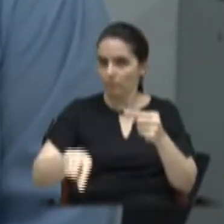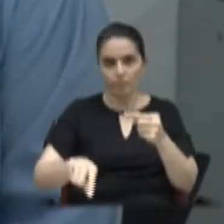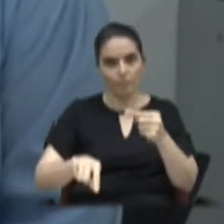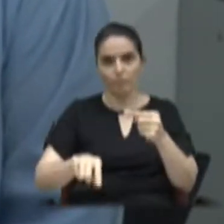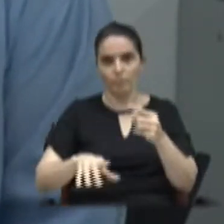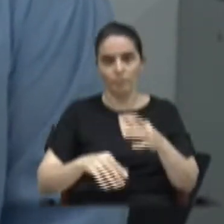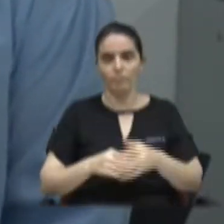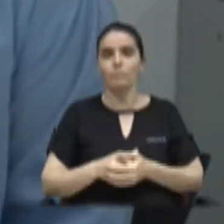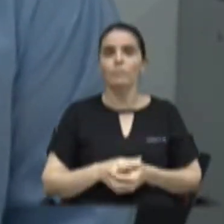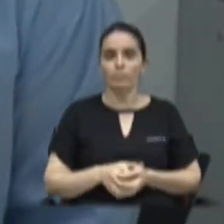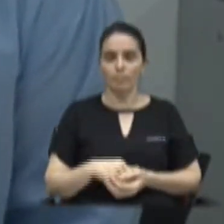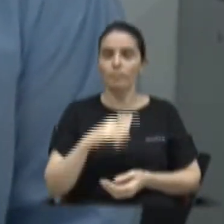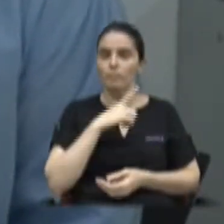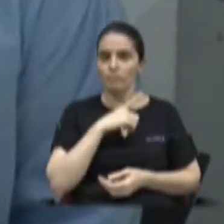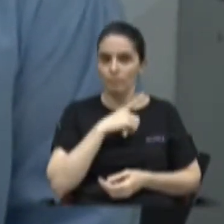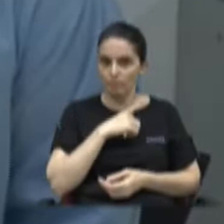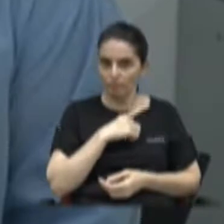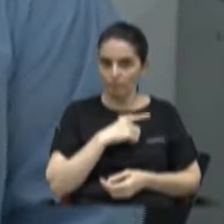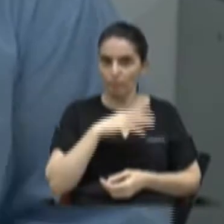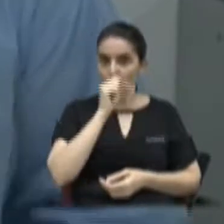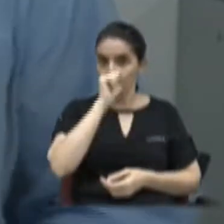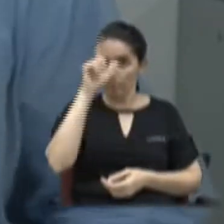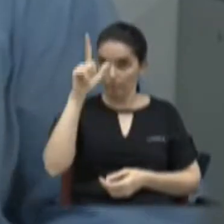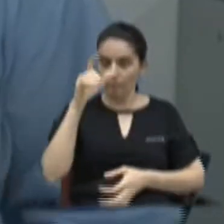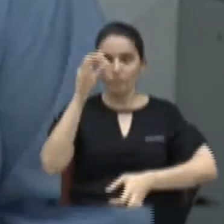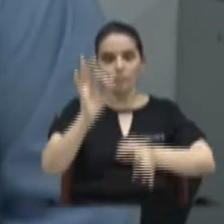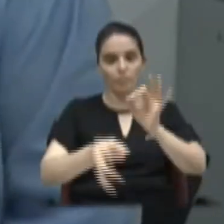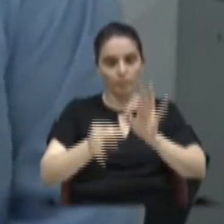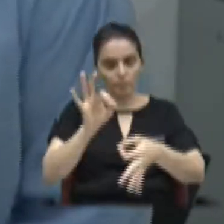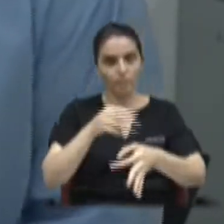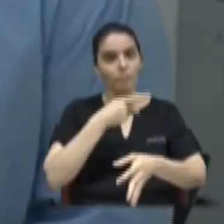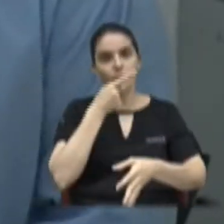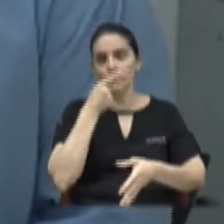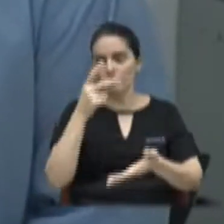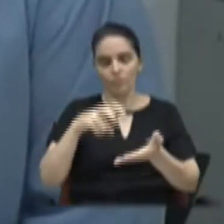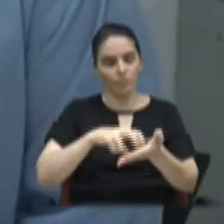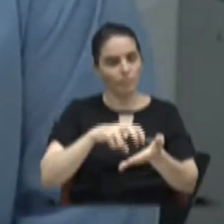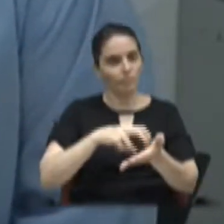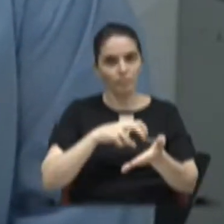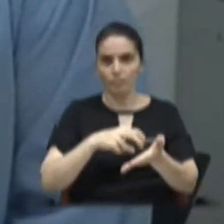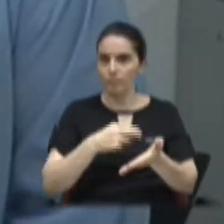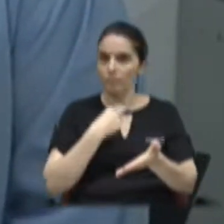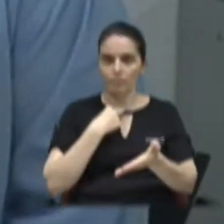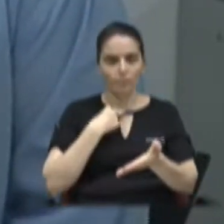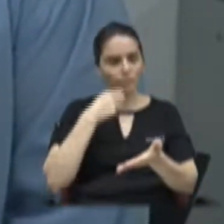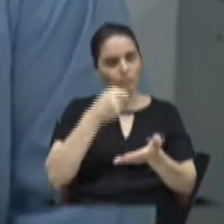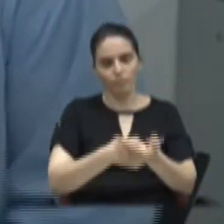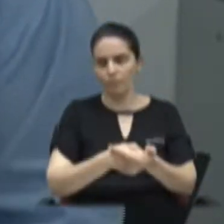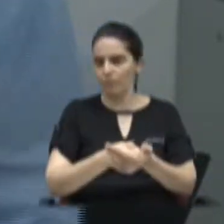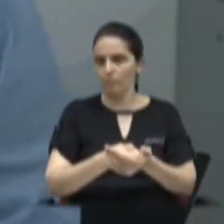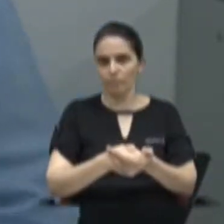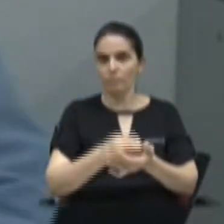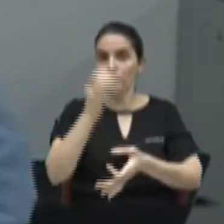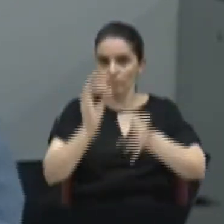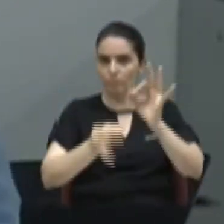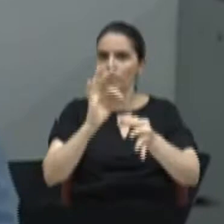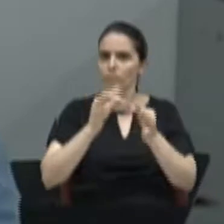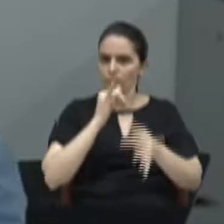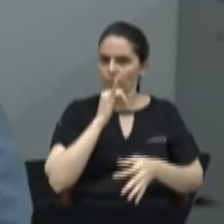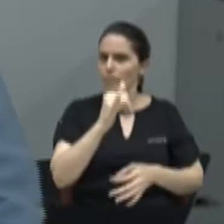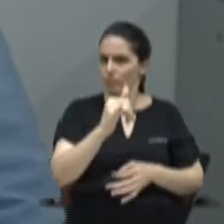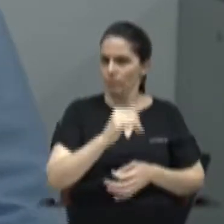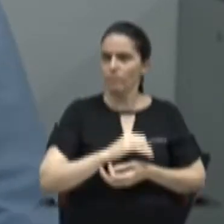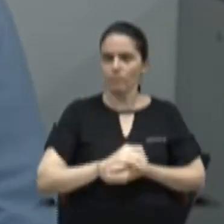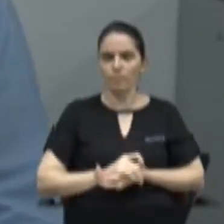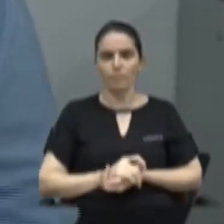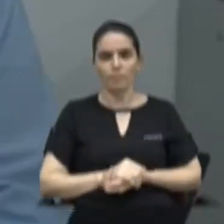já tem uma sentença favorável a não pagar a taxa. E é isso que nós estamos falando aqui